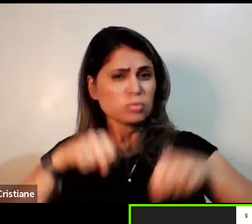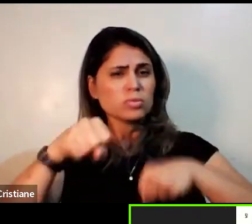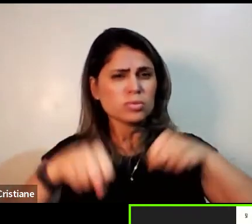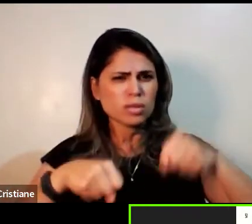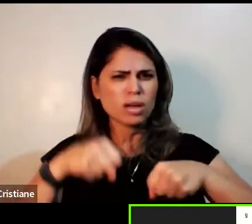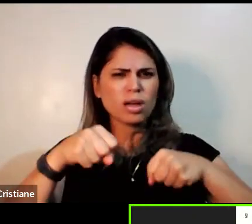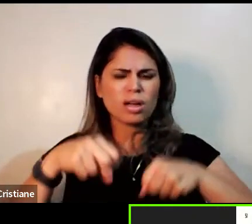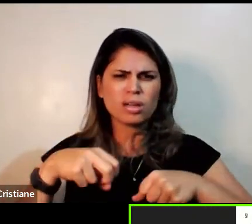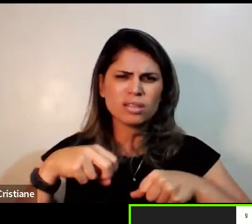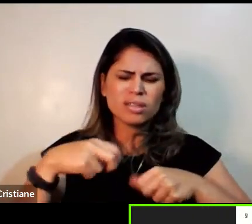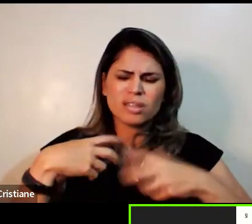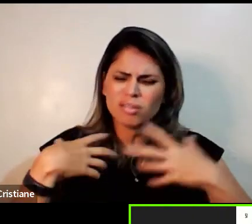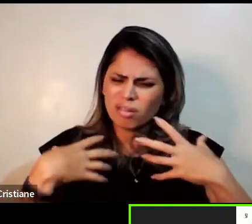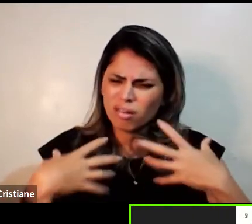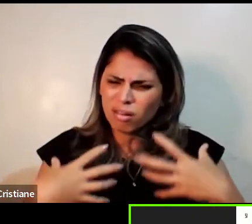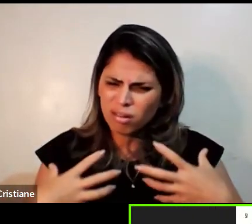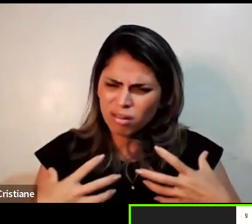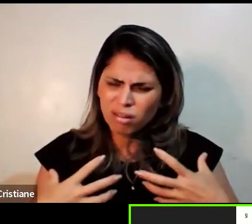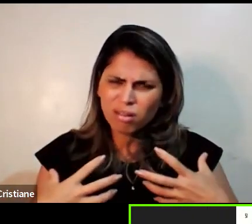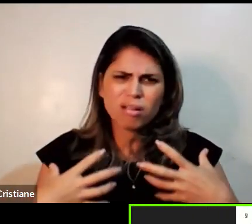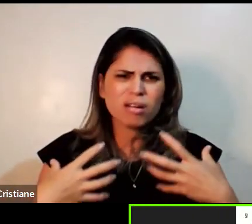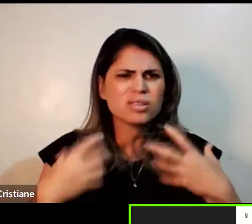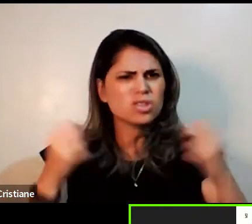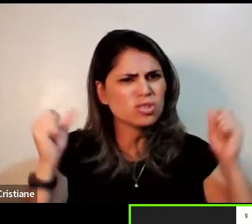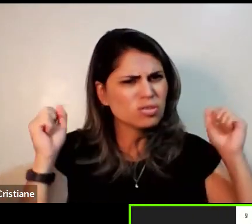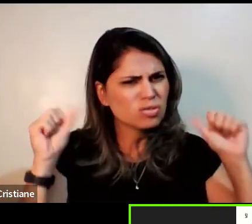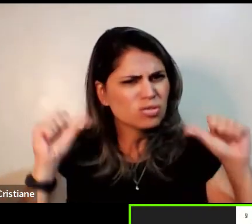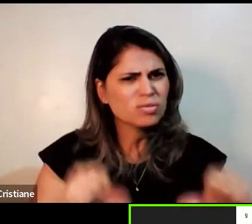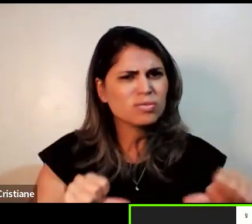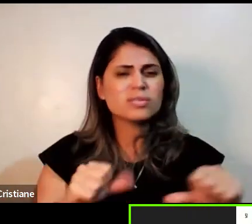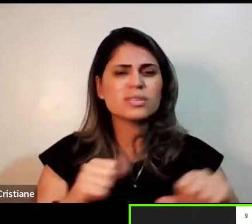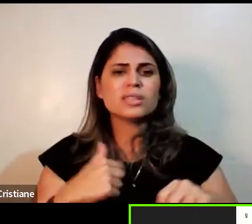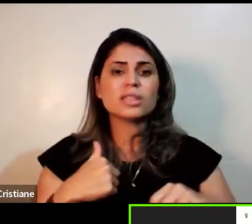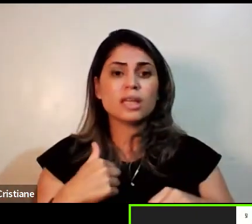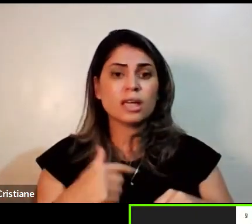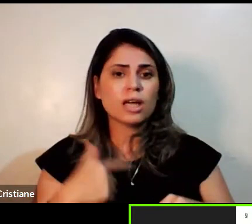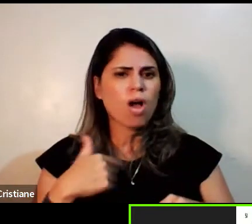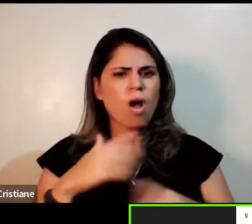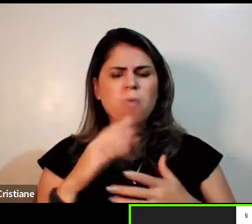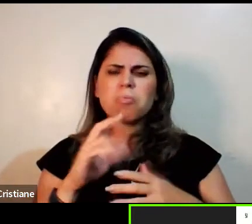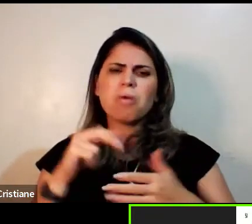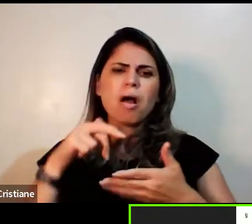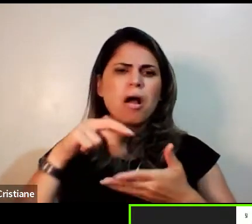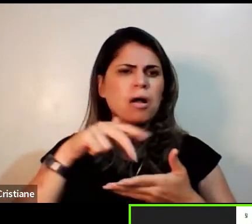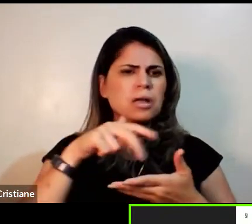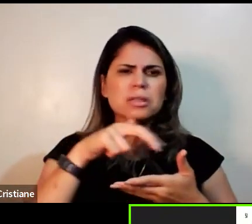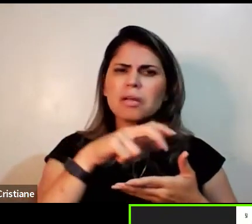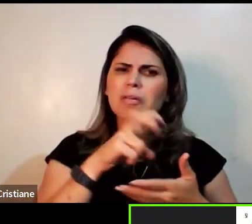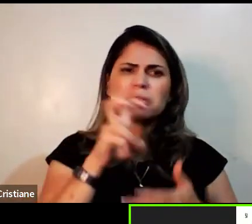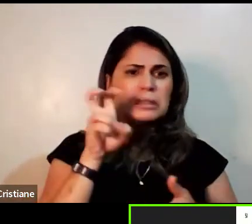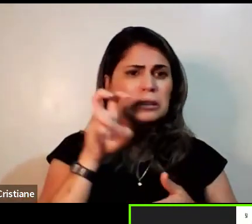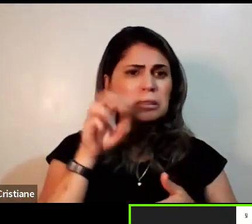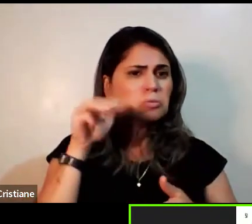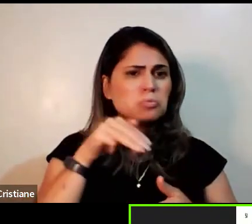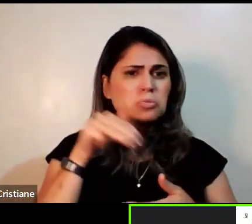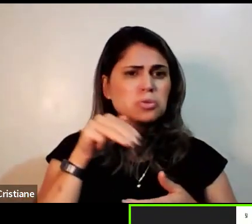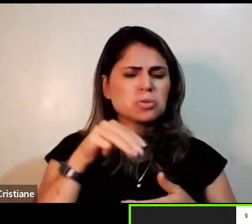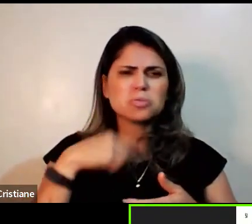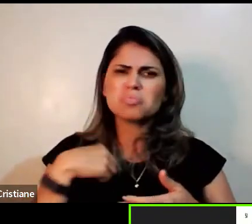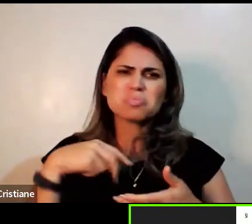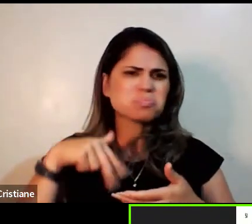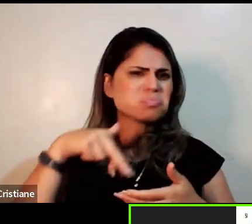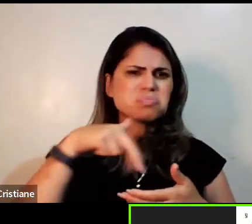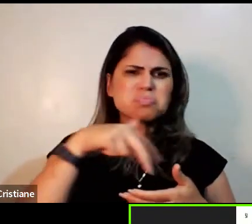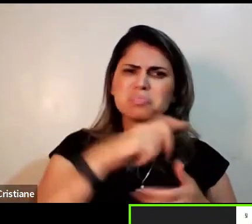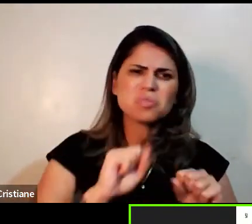eu ficava, né? Mais esforço eu fazia, mais sem força eu ficava. Eu andava 5 minutos na bicicleta e depois eu não tinha forças